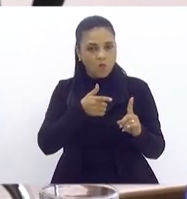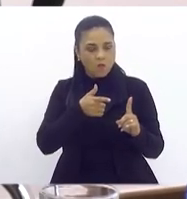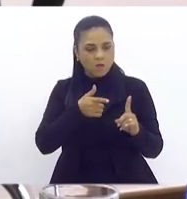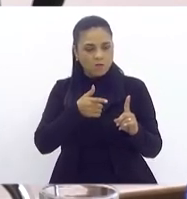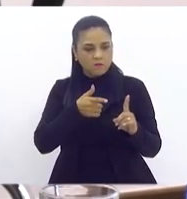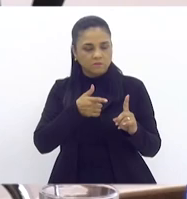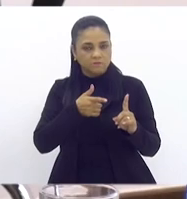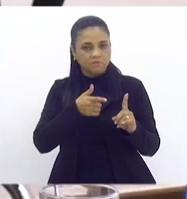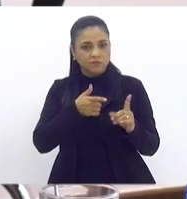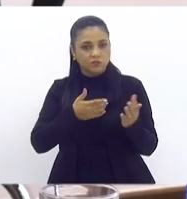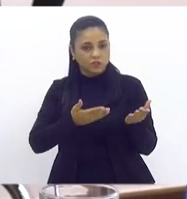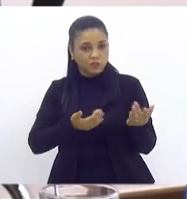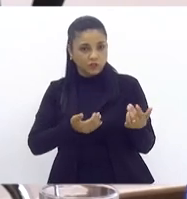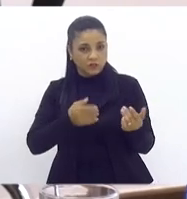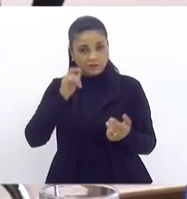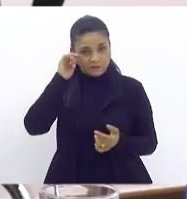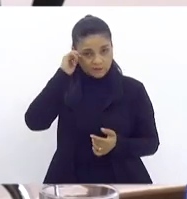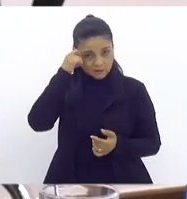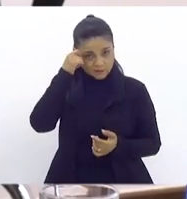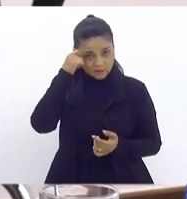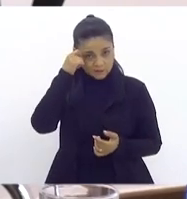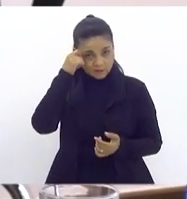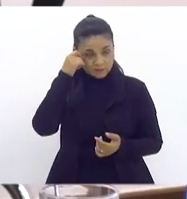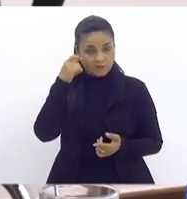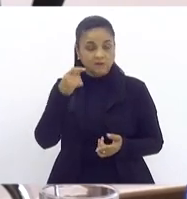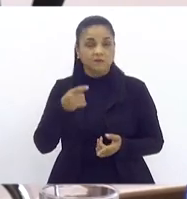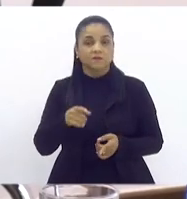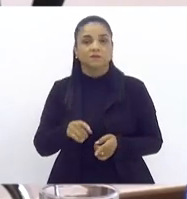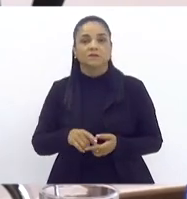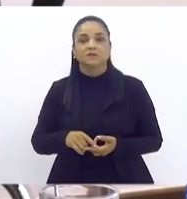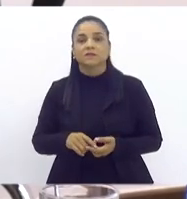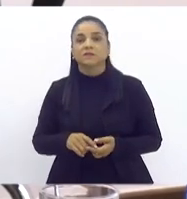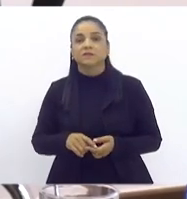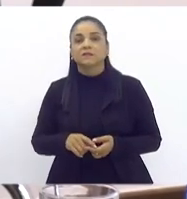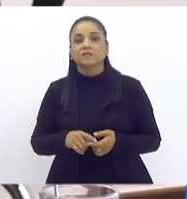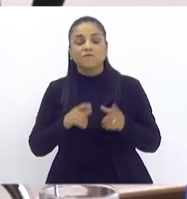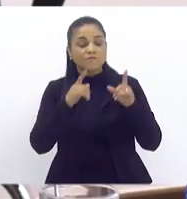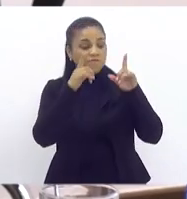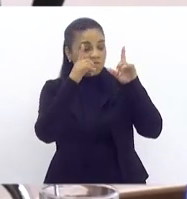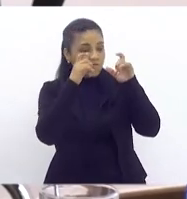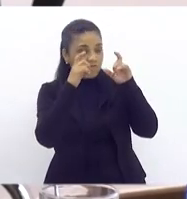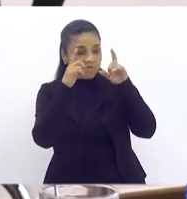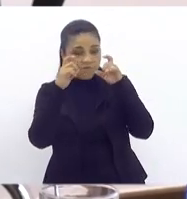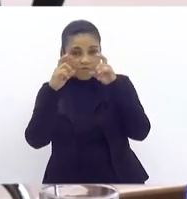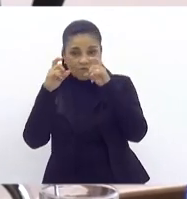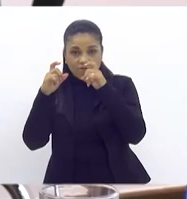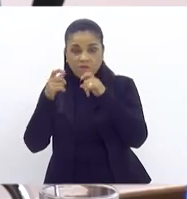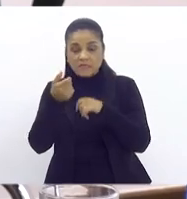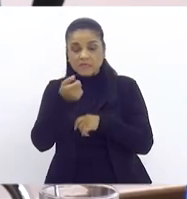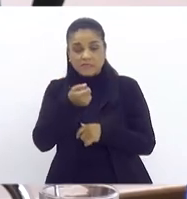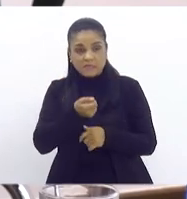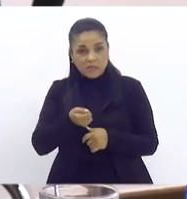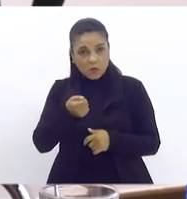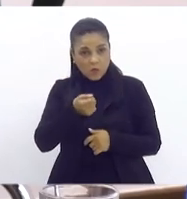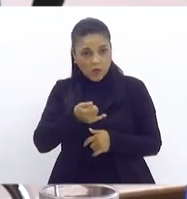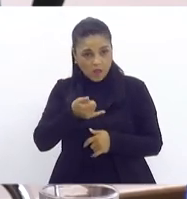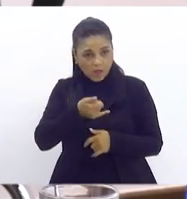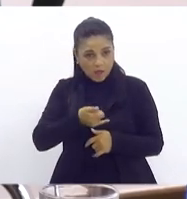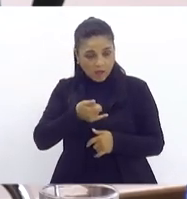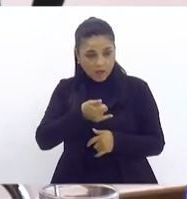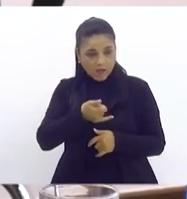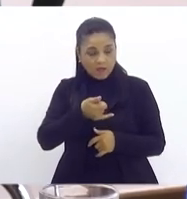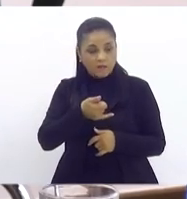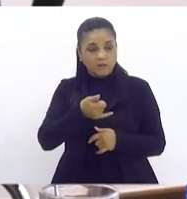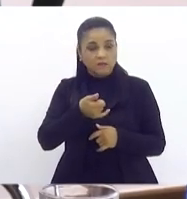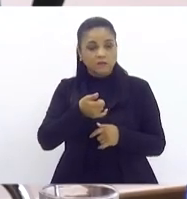digo jovens negros né Eh e fotografam em seus celulares e fazem isso